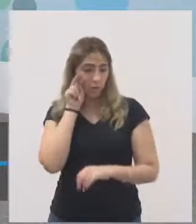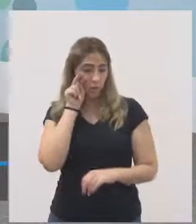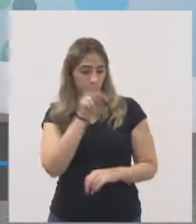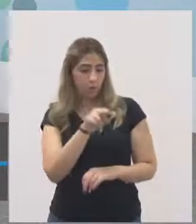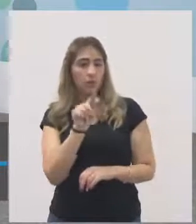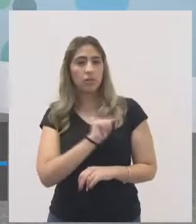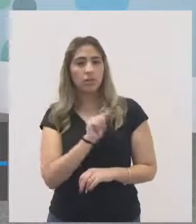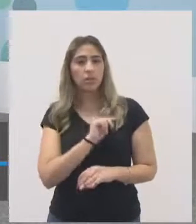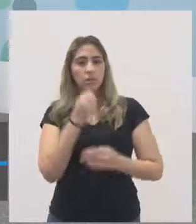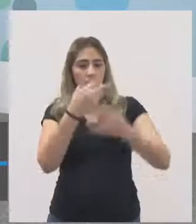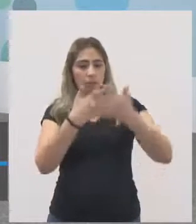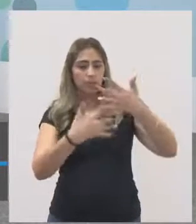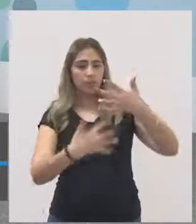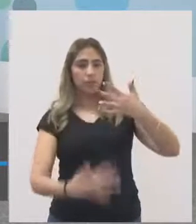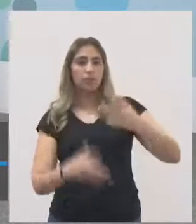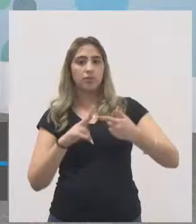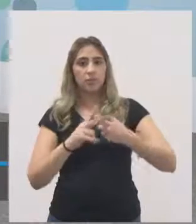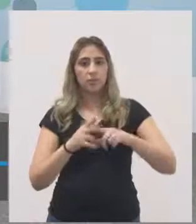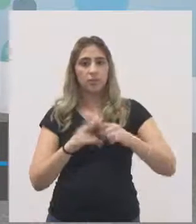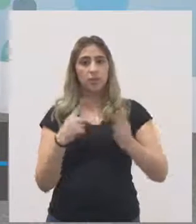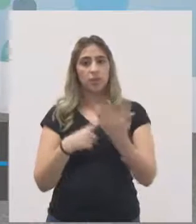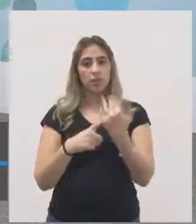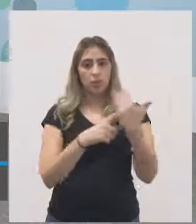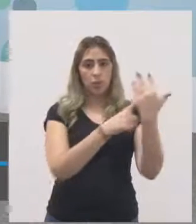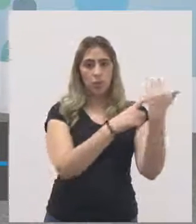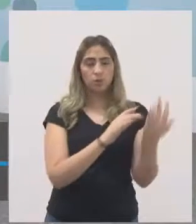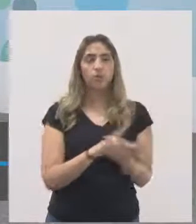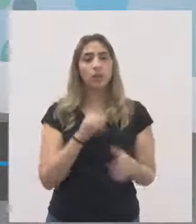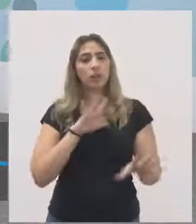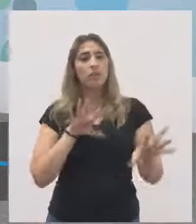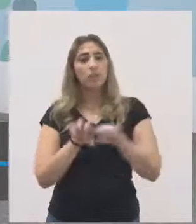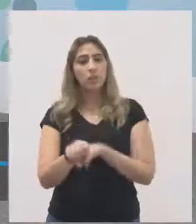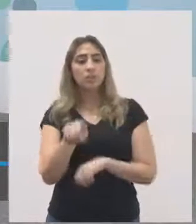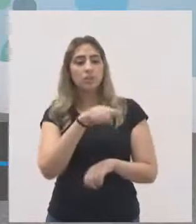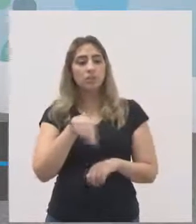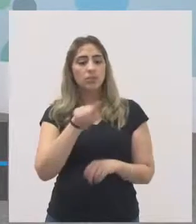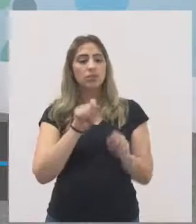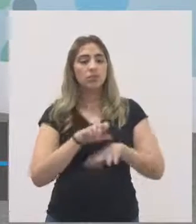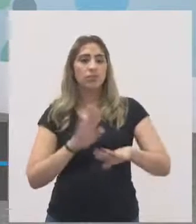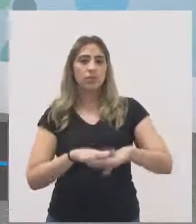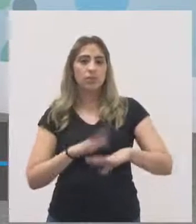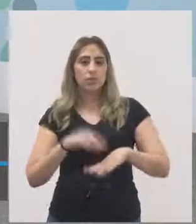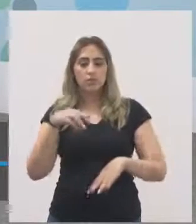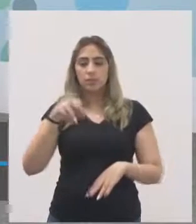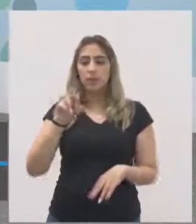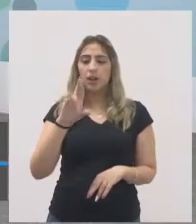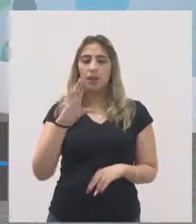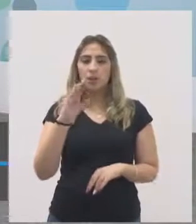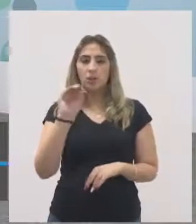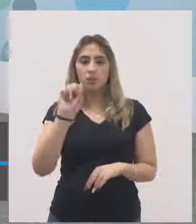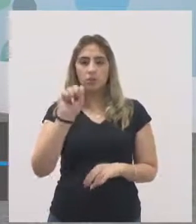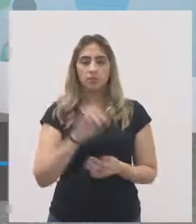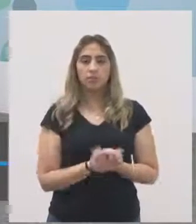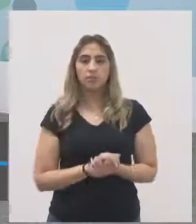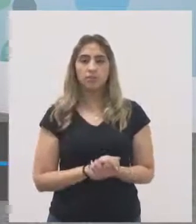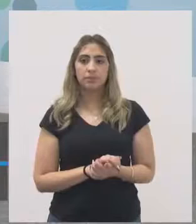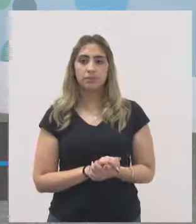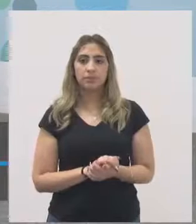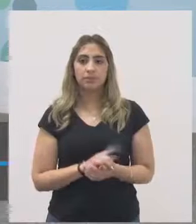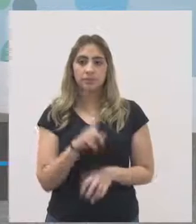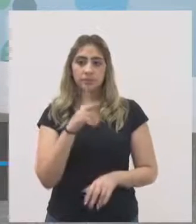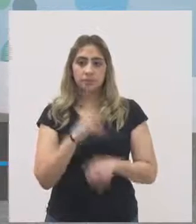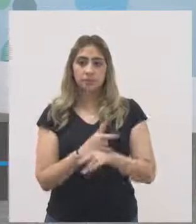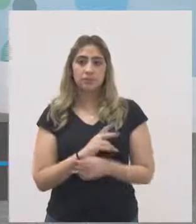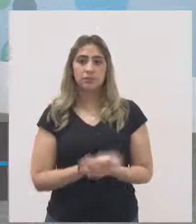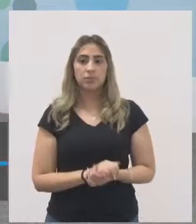um playlist, ferramentas tecnológicas, lá tem a formação que o Marcos deu, o Marcos Barros, que é sobre edição de vídeos,